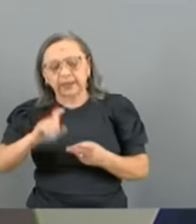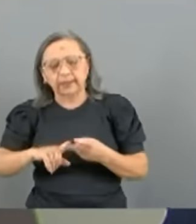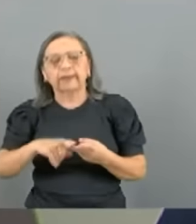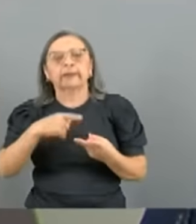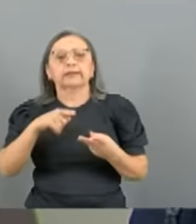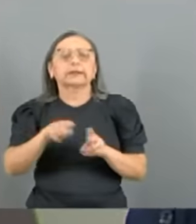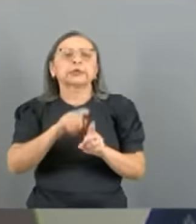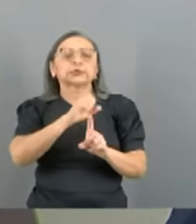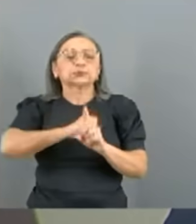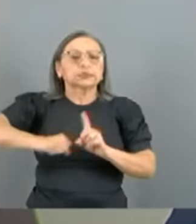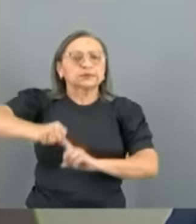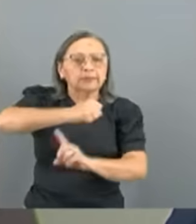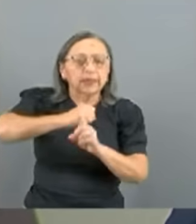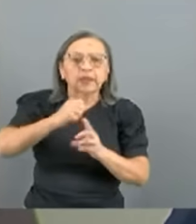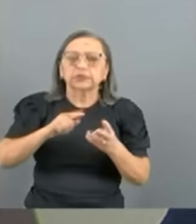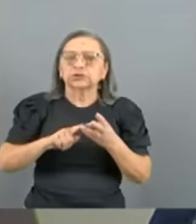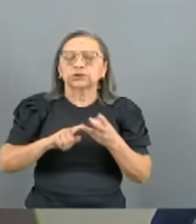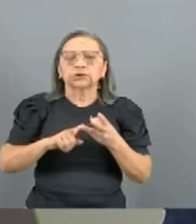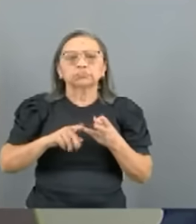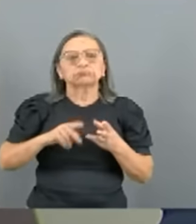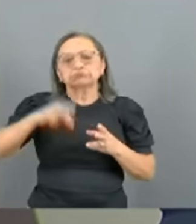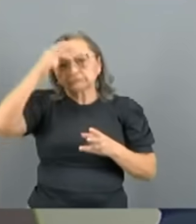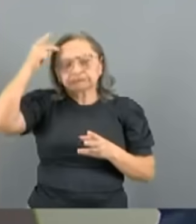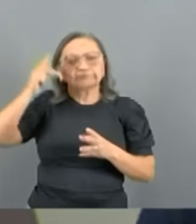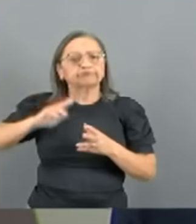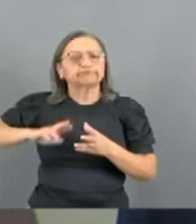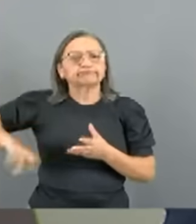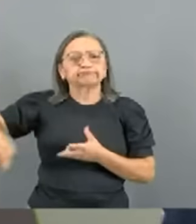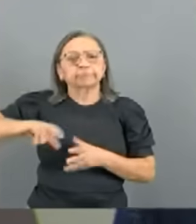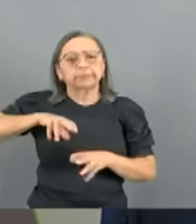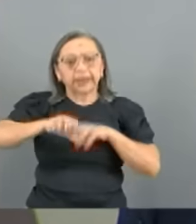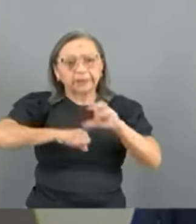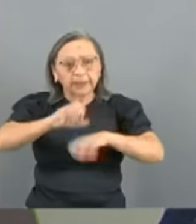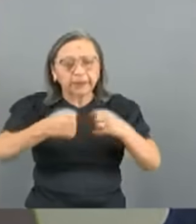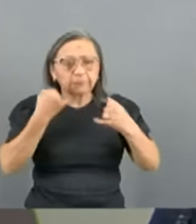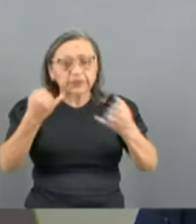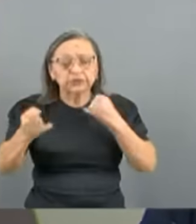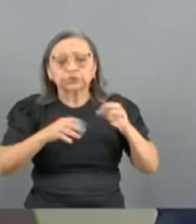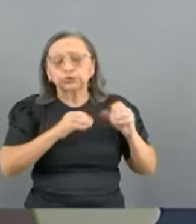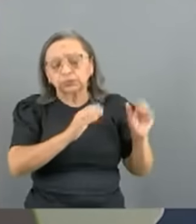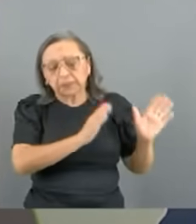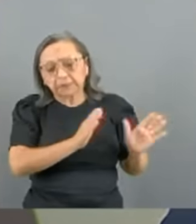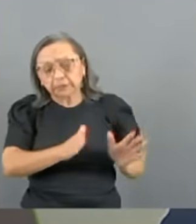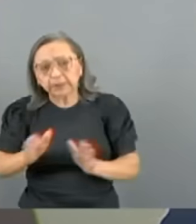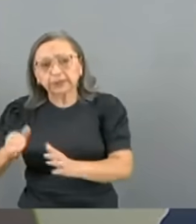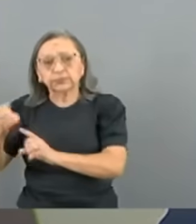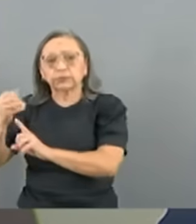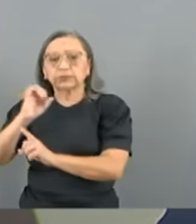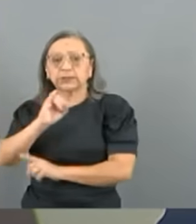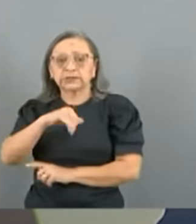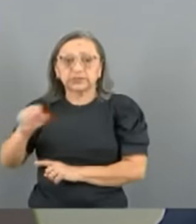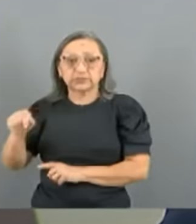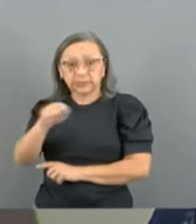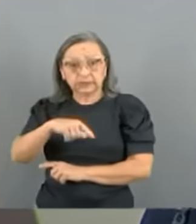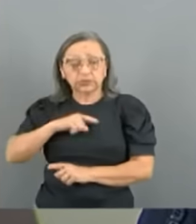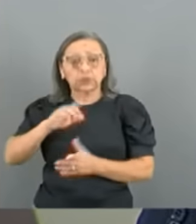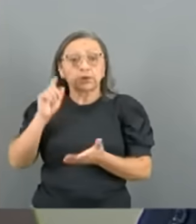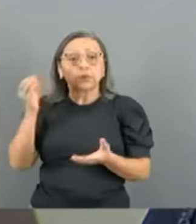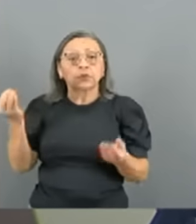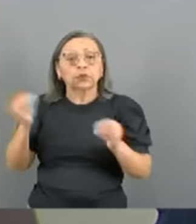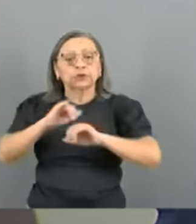sociedade retiram as informações do andamento de todos os processos do INSS, que eles sejam